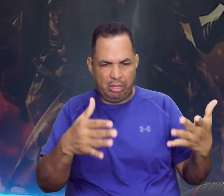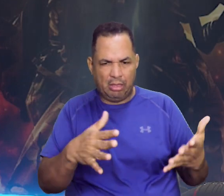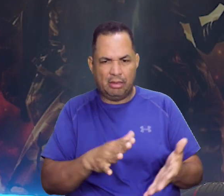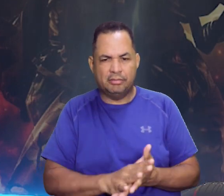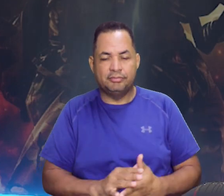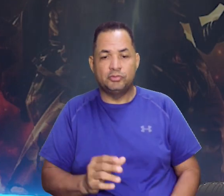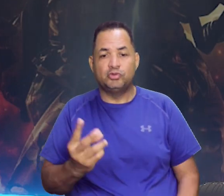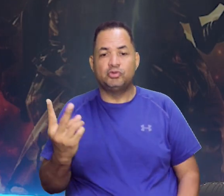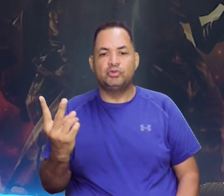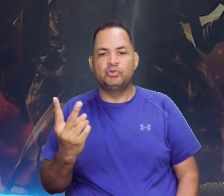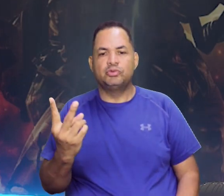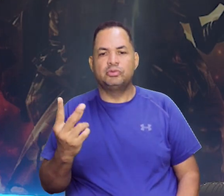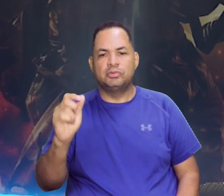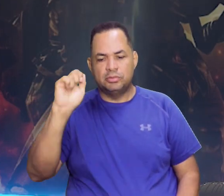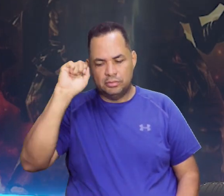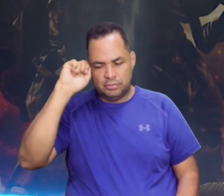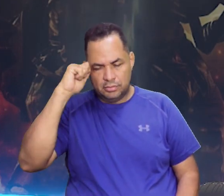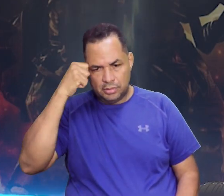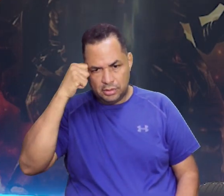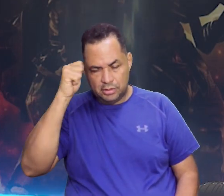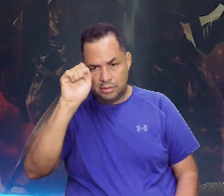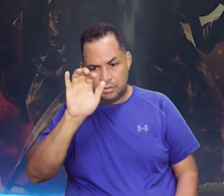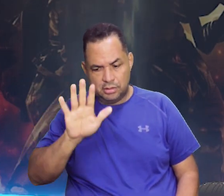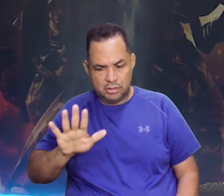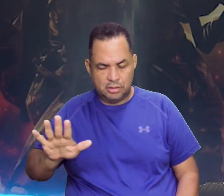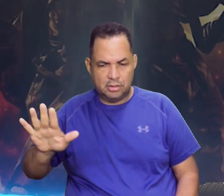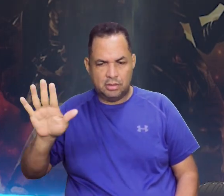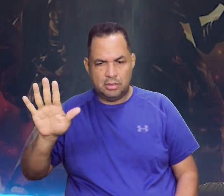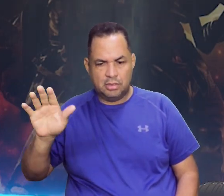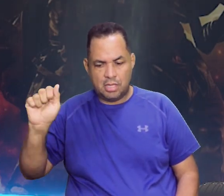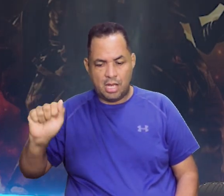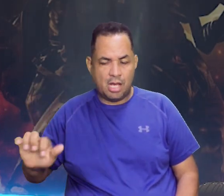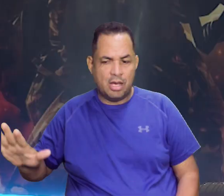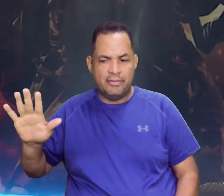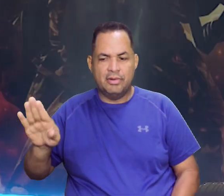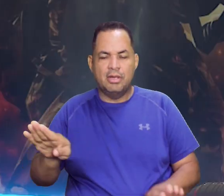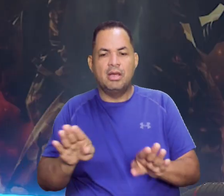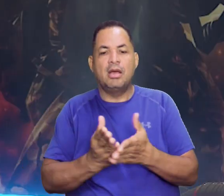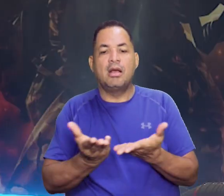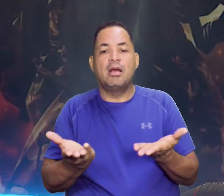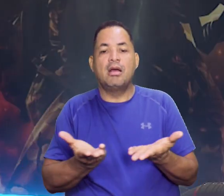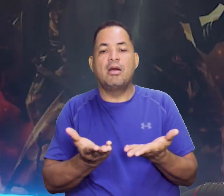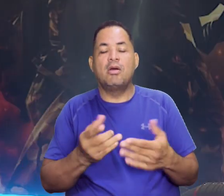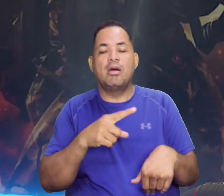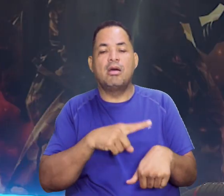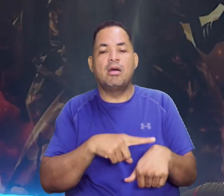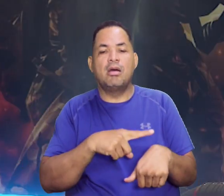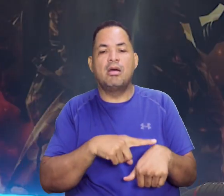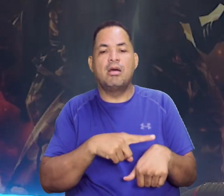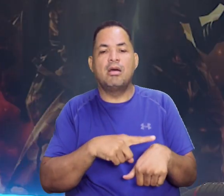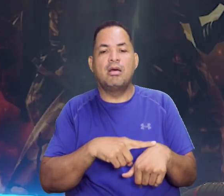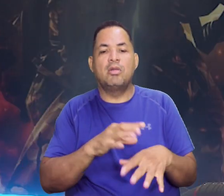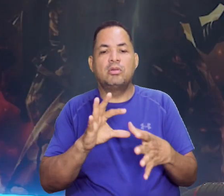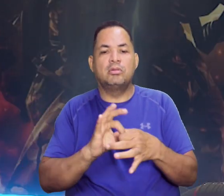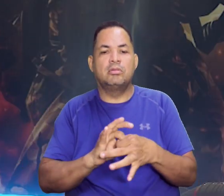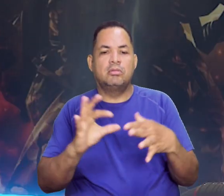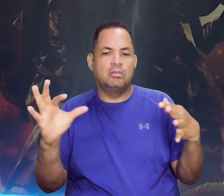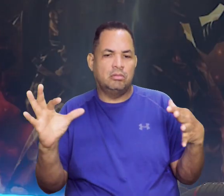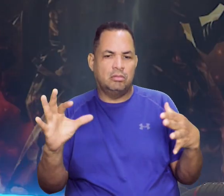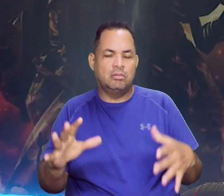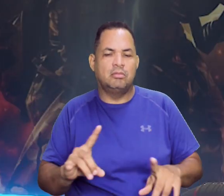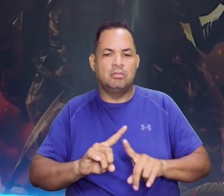e asiáticos também pensam, opa, chegou a hora da nossa